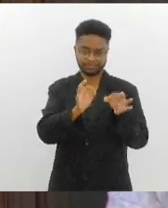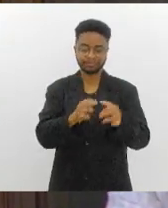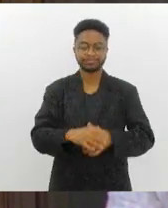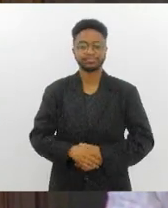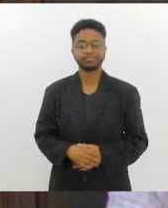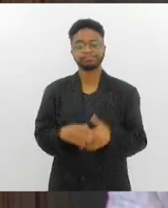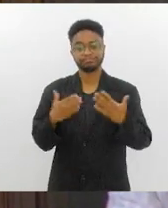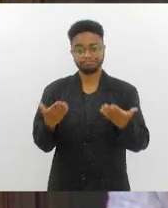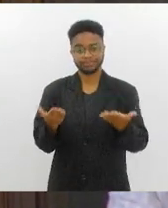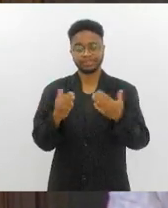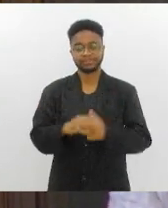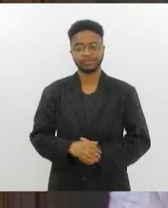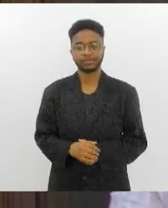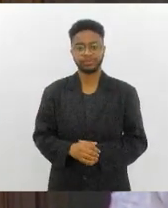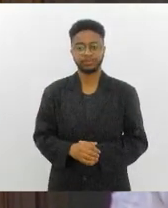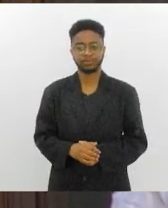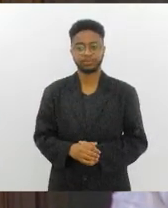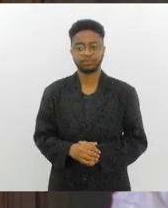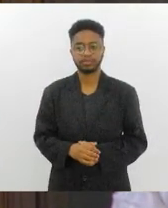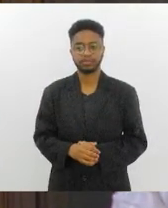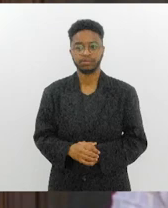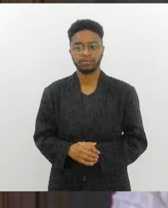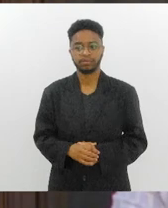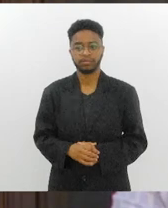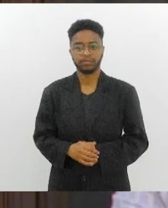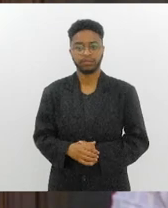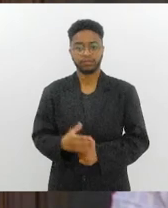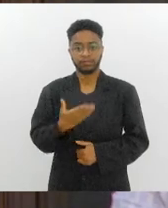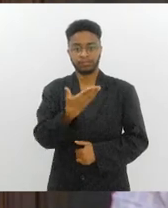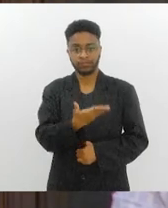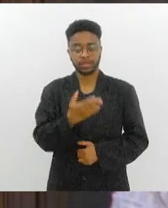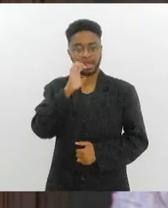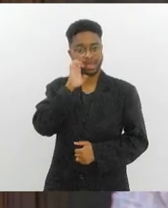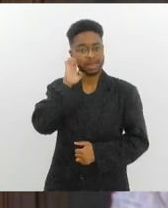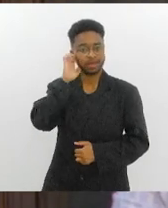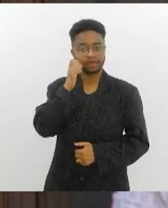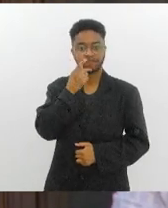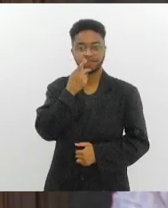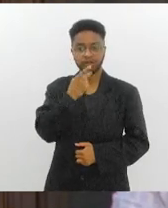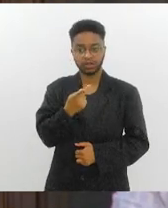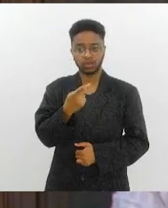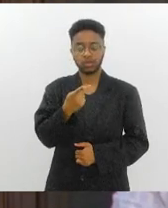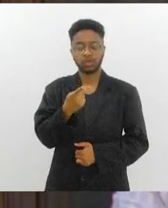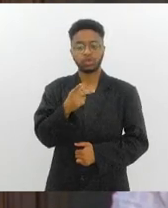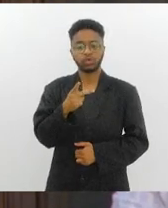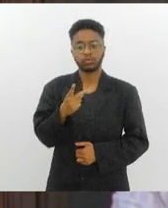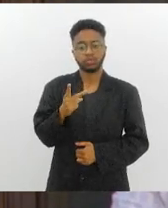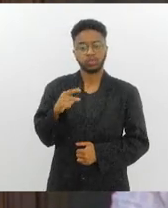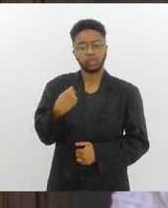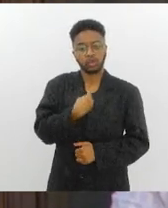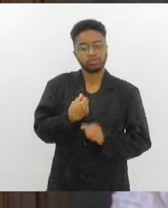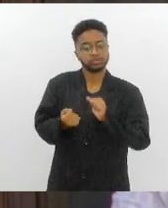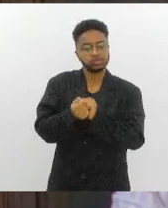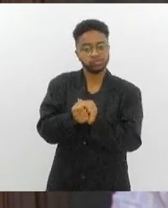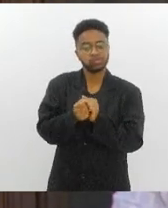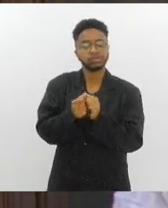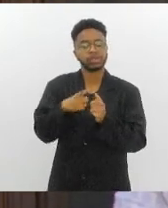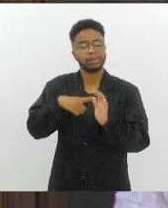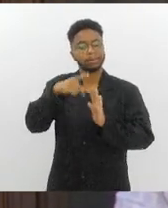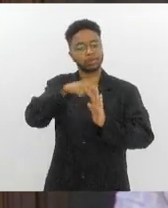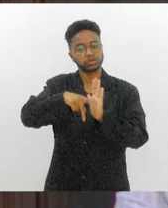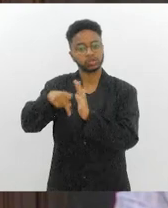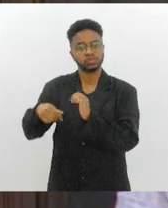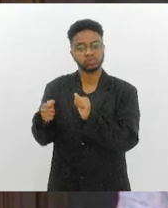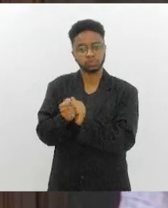Muito bem. A Érica, ela falou aqui, nós somos muito companheiros, nos damos muito bem, temos projetos